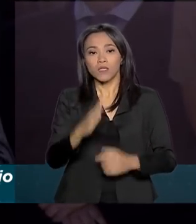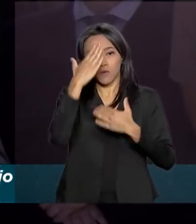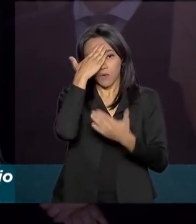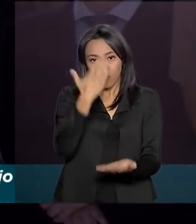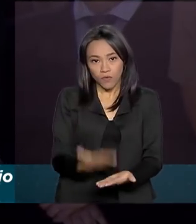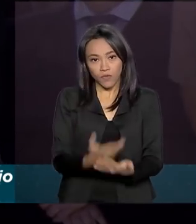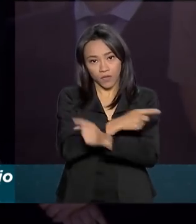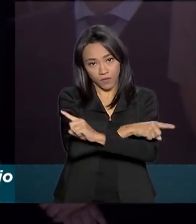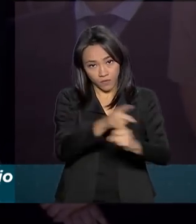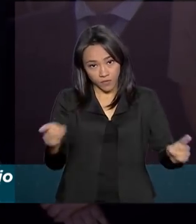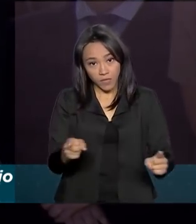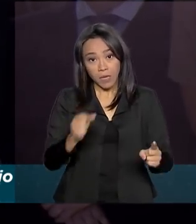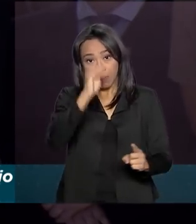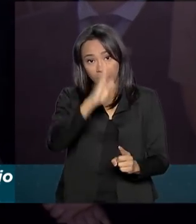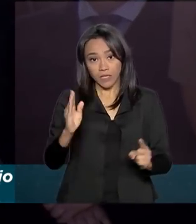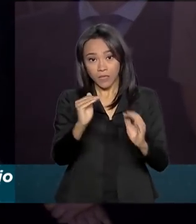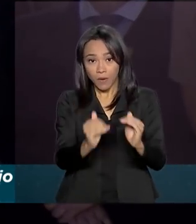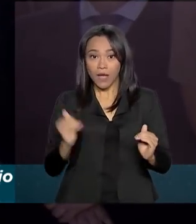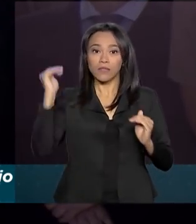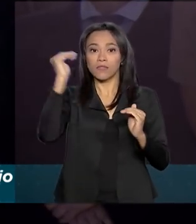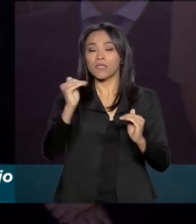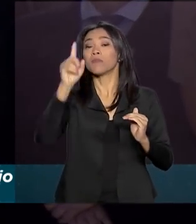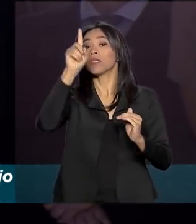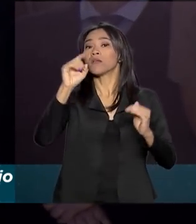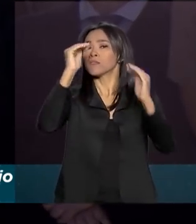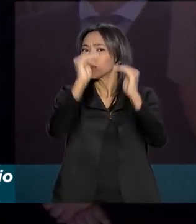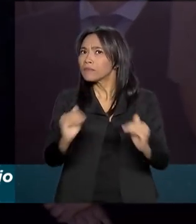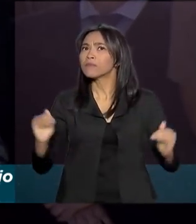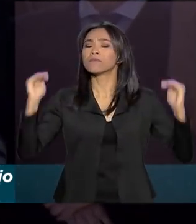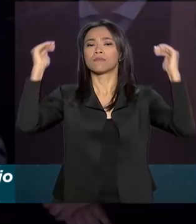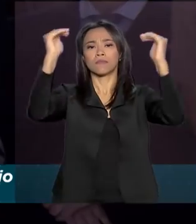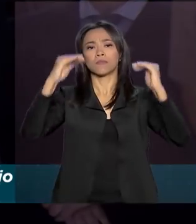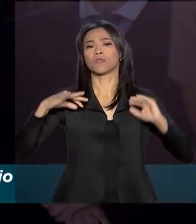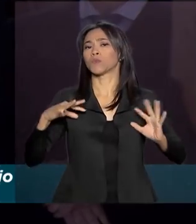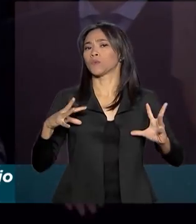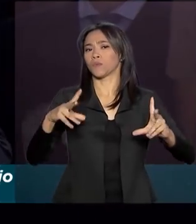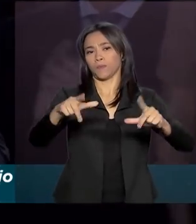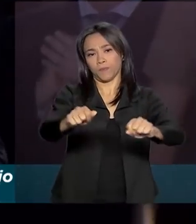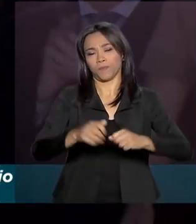brasil acima de tudo e deus acima de todas